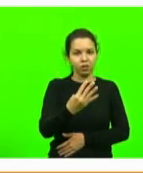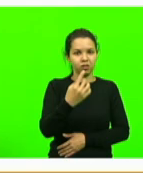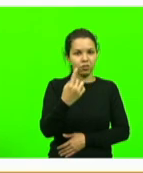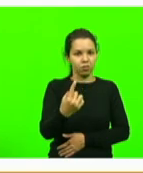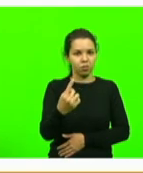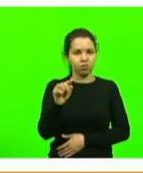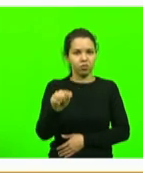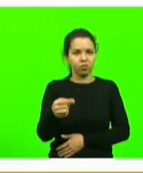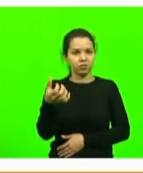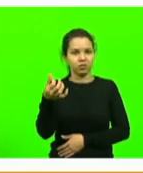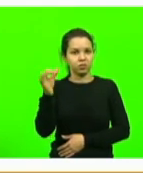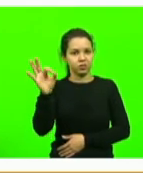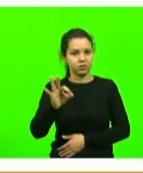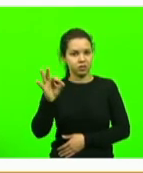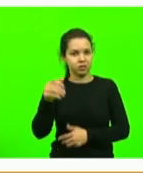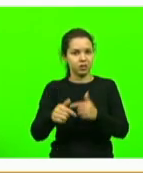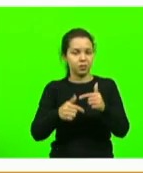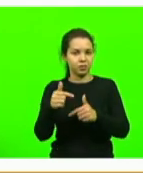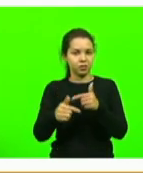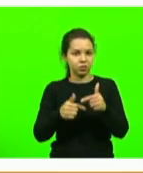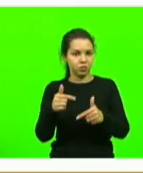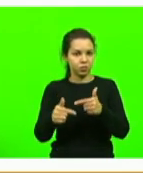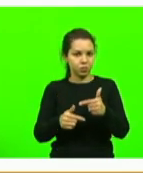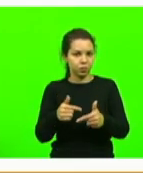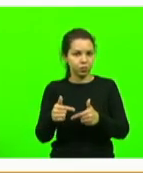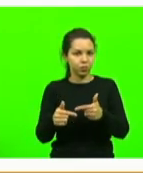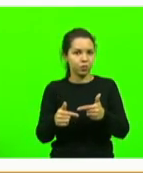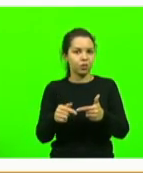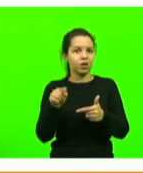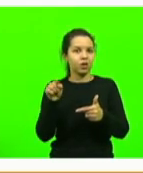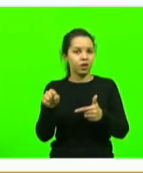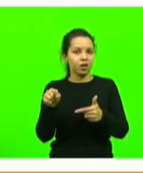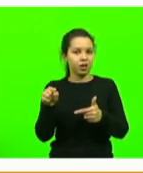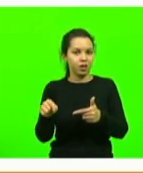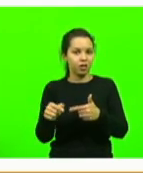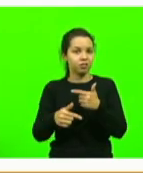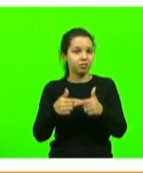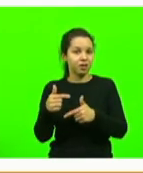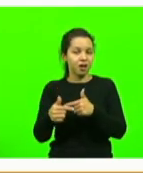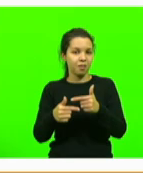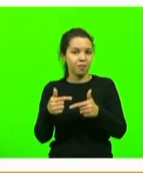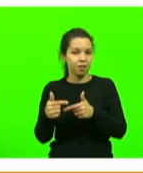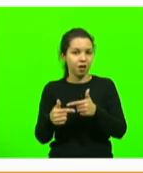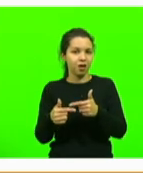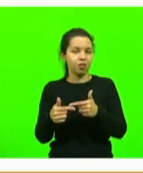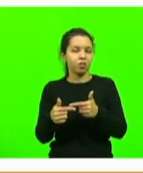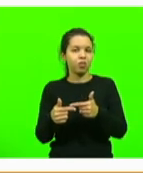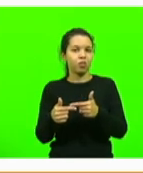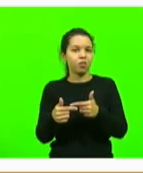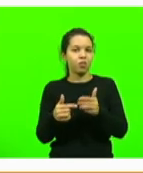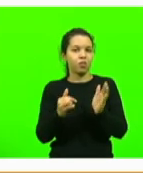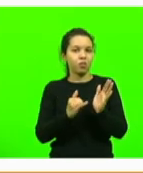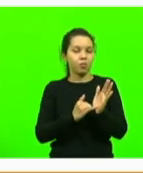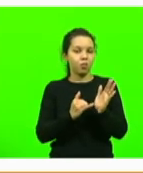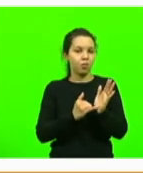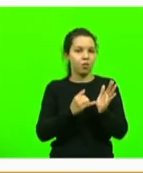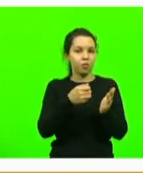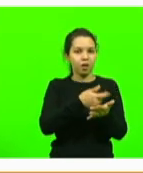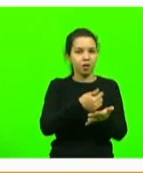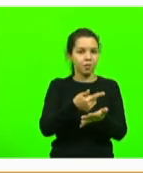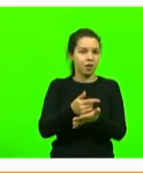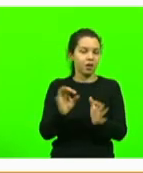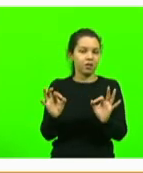41,6 por cento dos trabalhadores estão na informalidade ou seja não contribui E aí também gera um outro